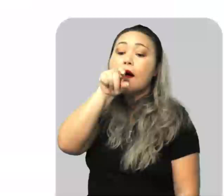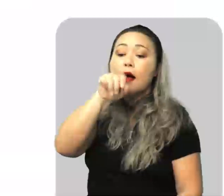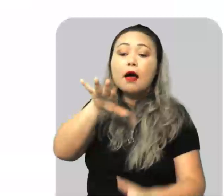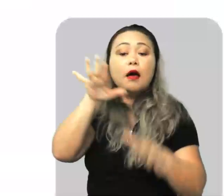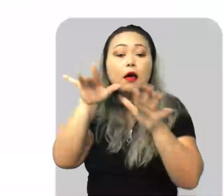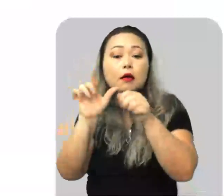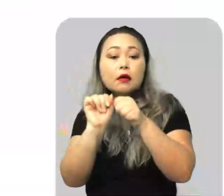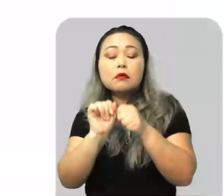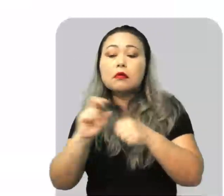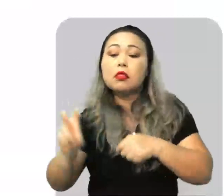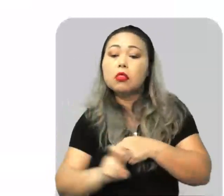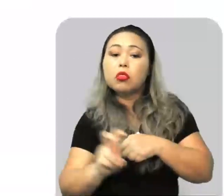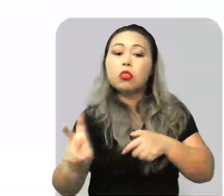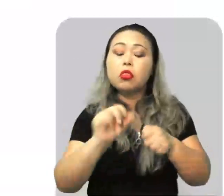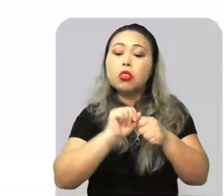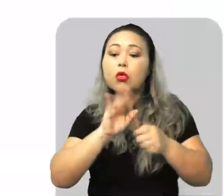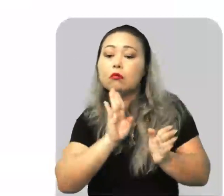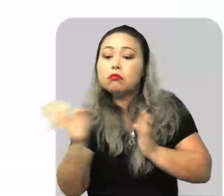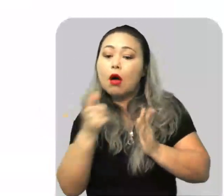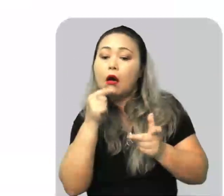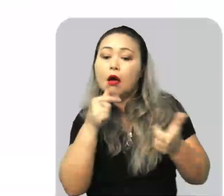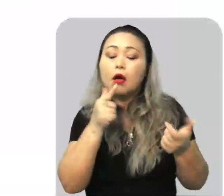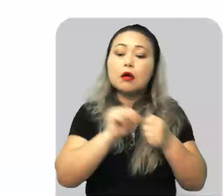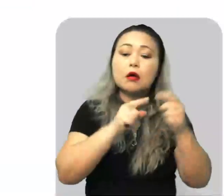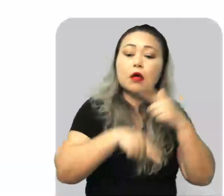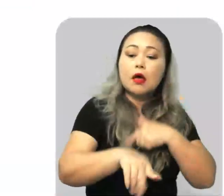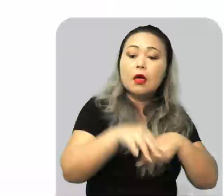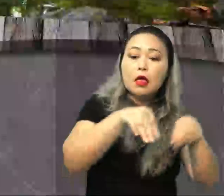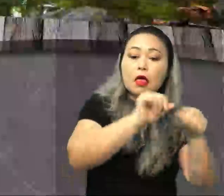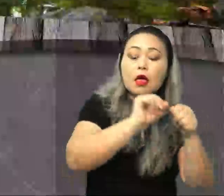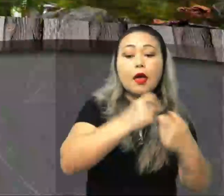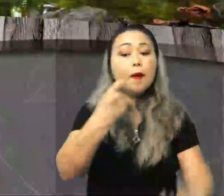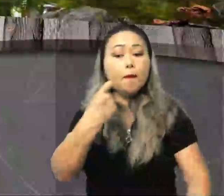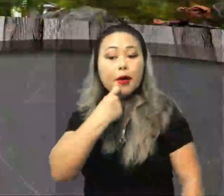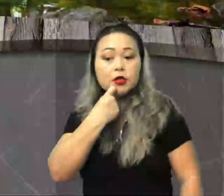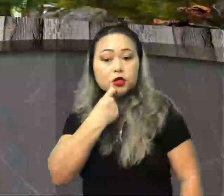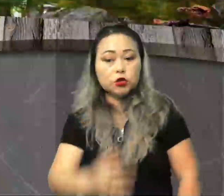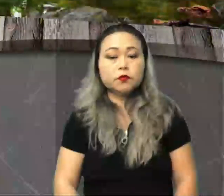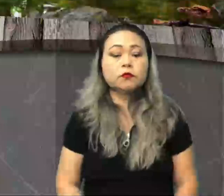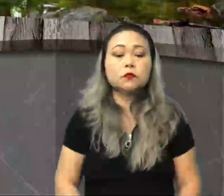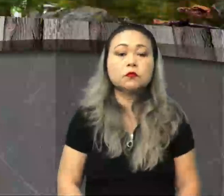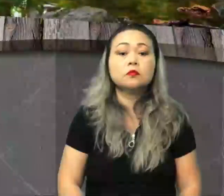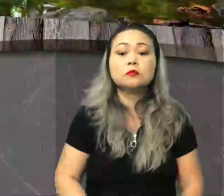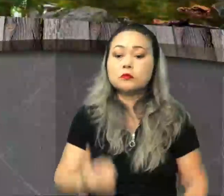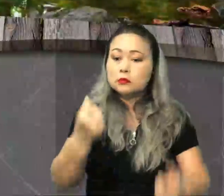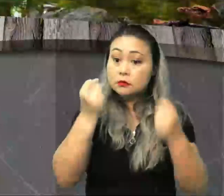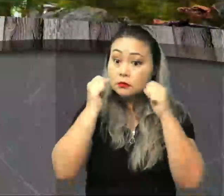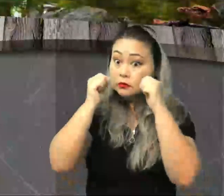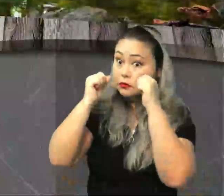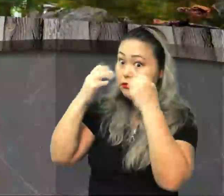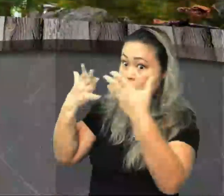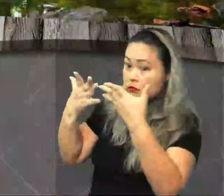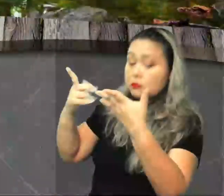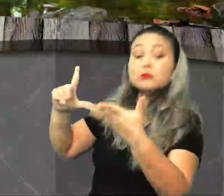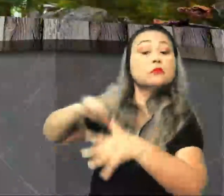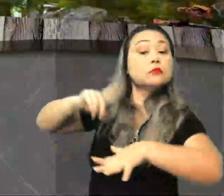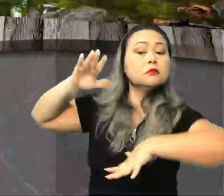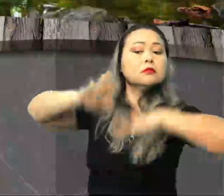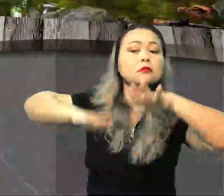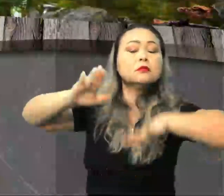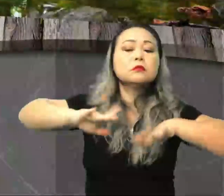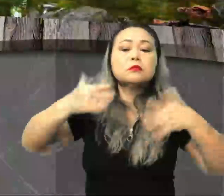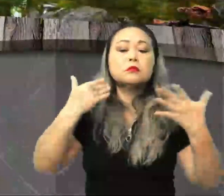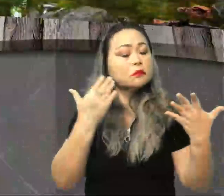aves, répteis, anfíbios e peixes. Preste atenção aqui. Tem gente